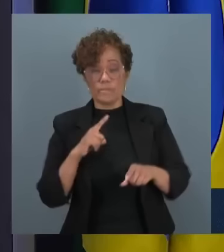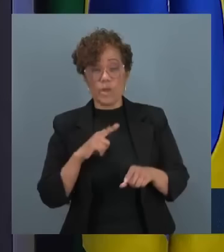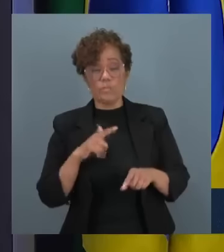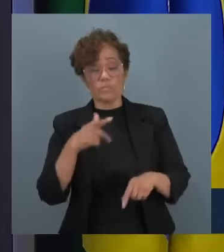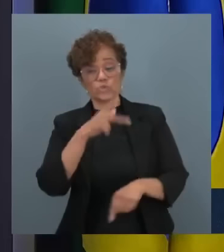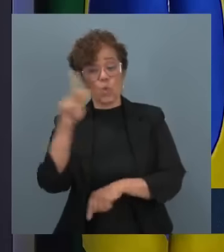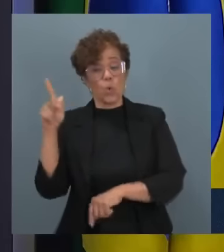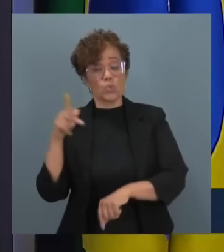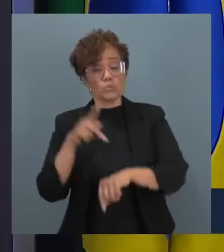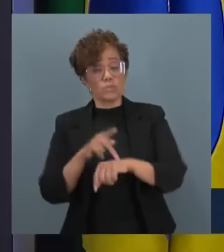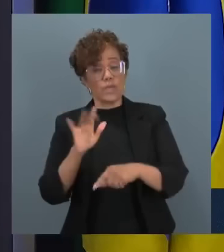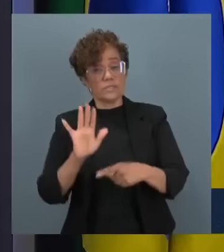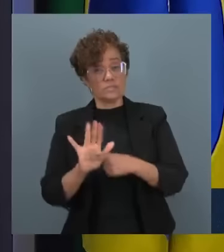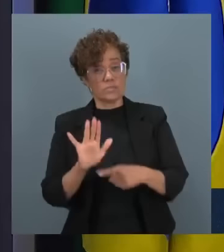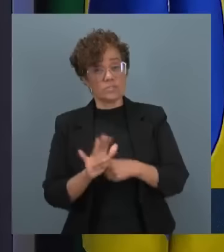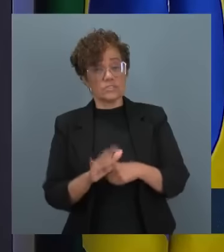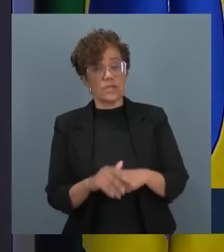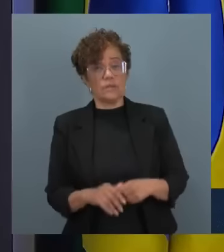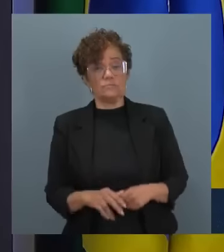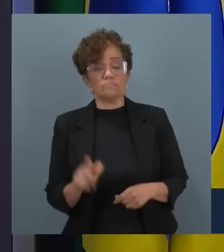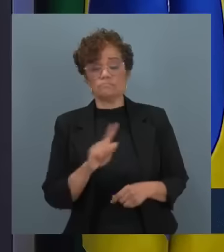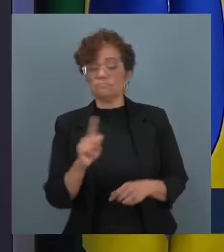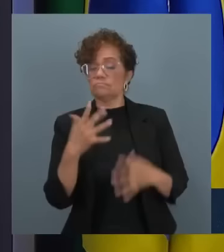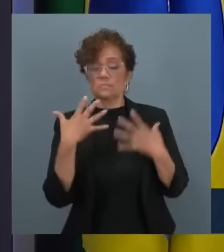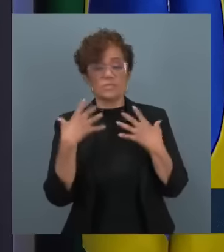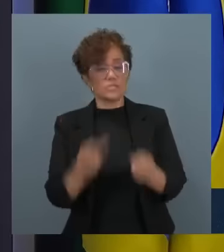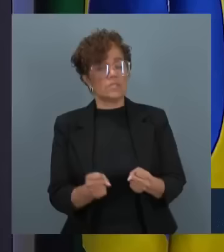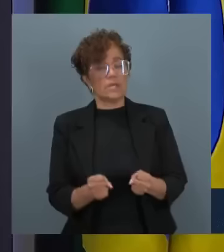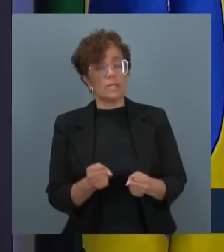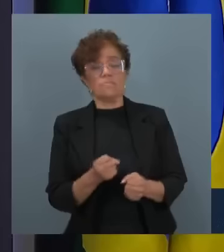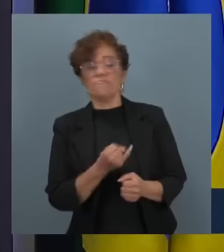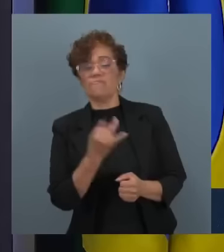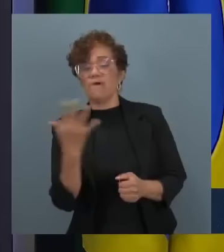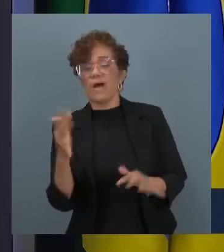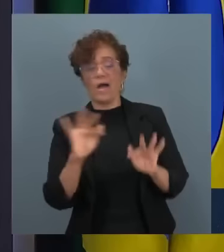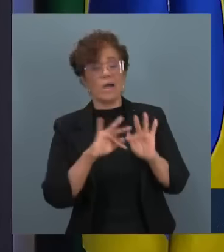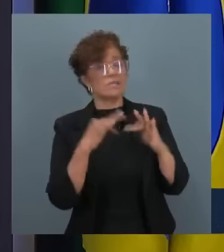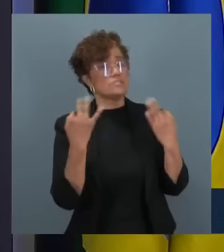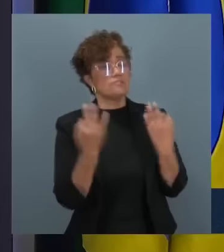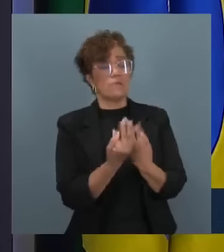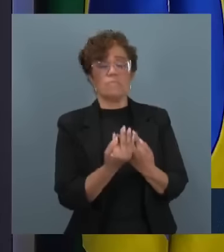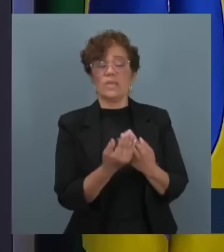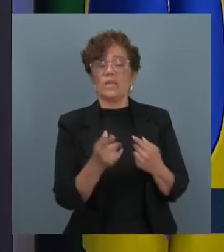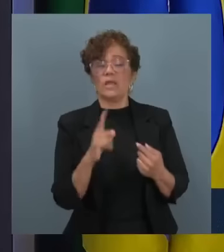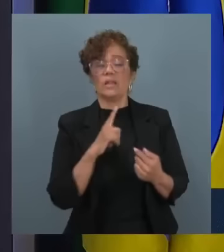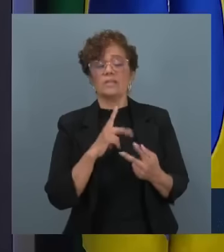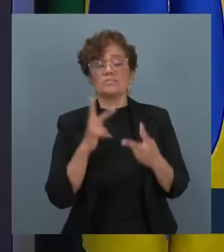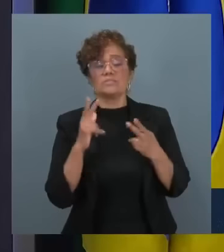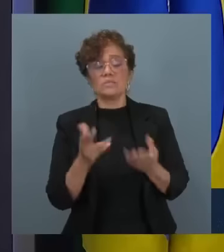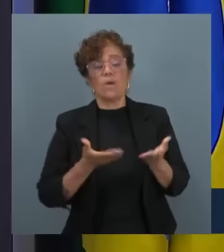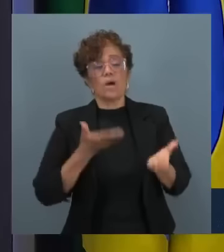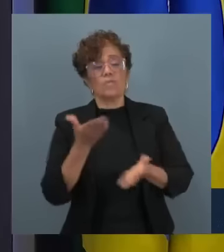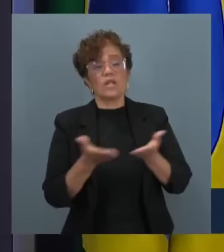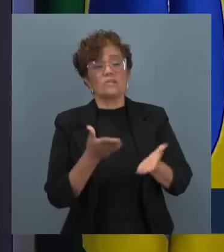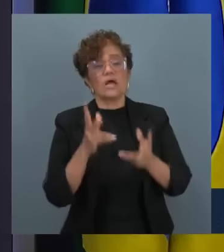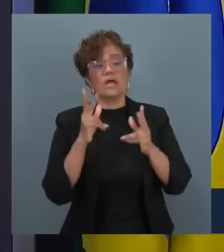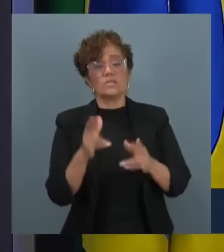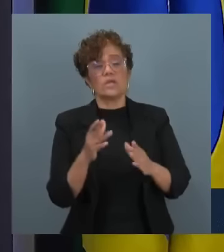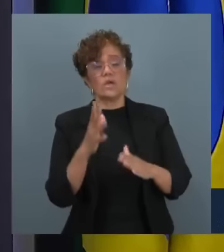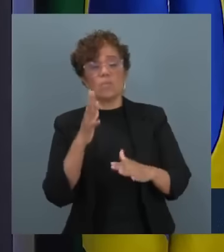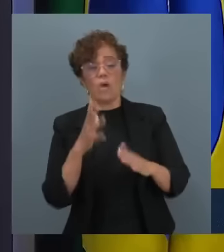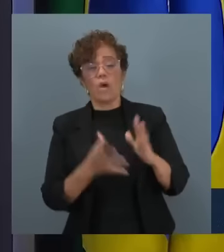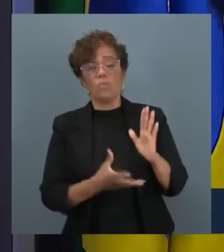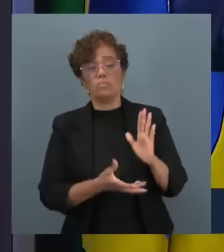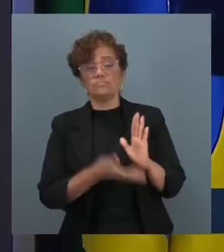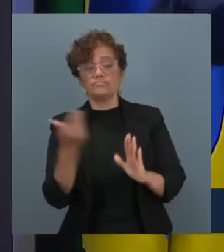internacionais adequadas. Não aceitaremos que milhares de famílias sejam tratadas como refugiados dentro de